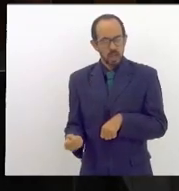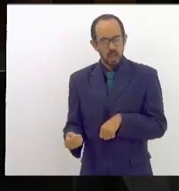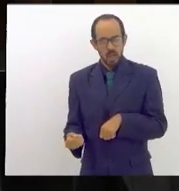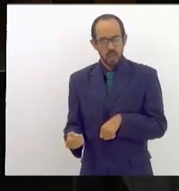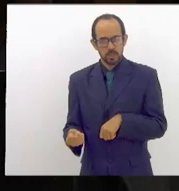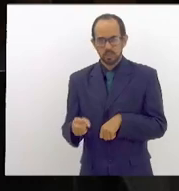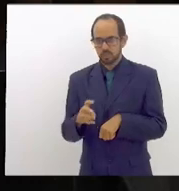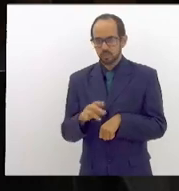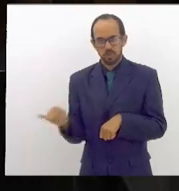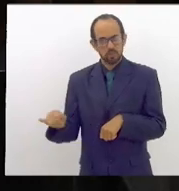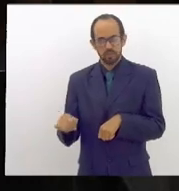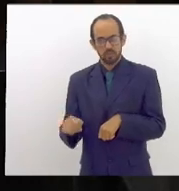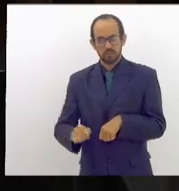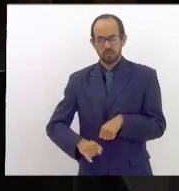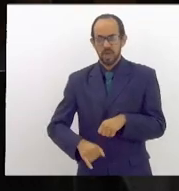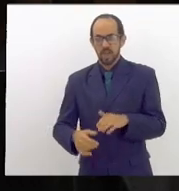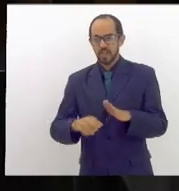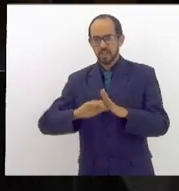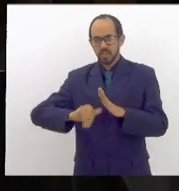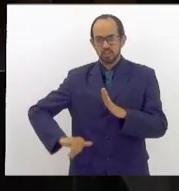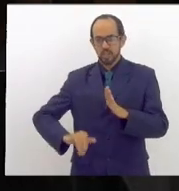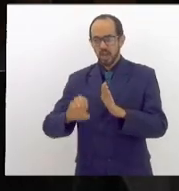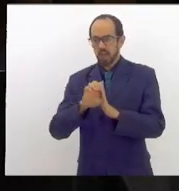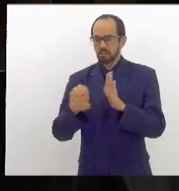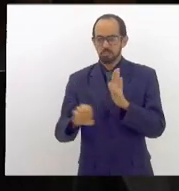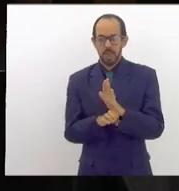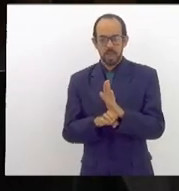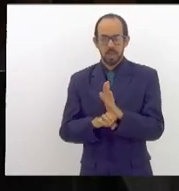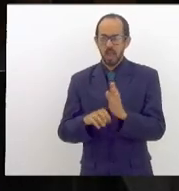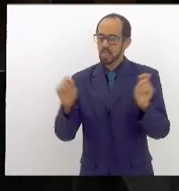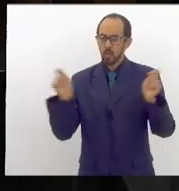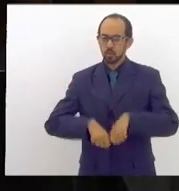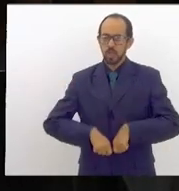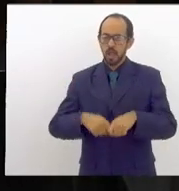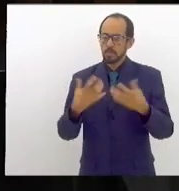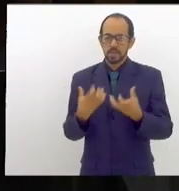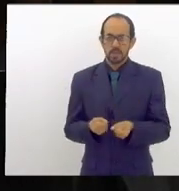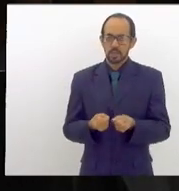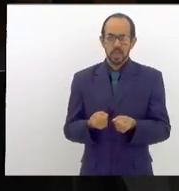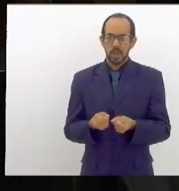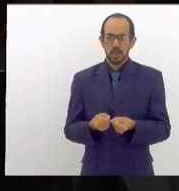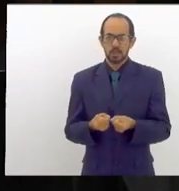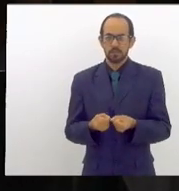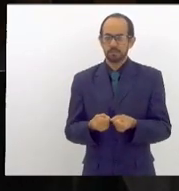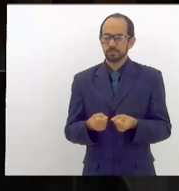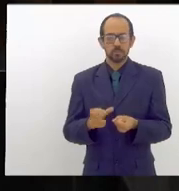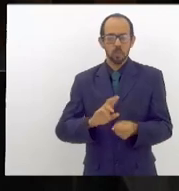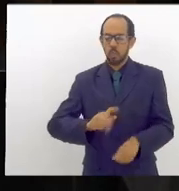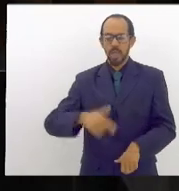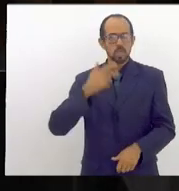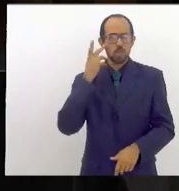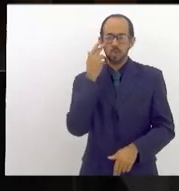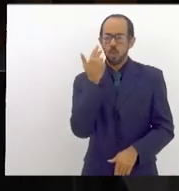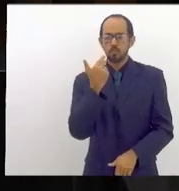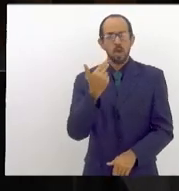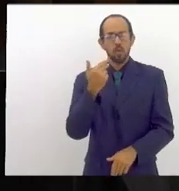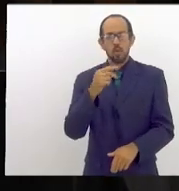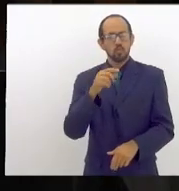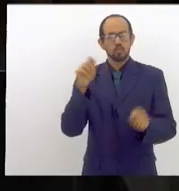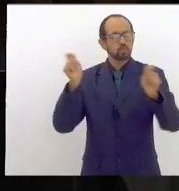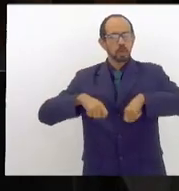nós não vamos retirar emenda não dá para aceitar não é razoável não é